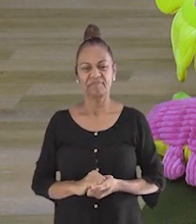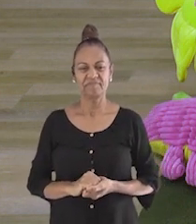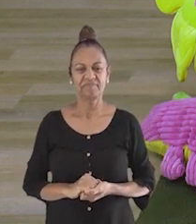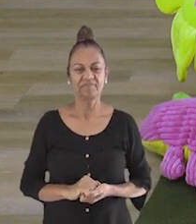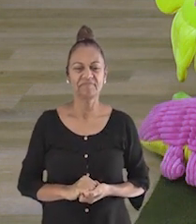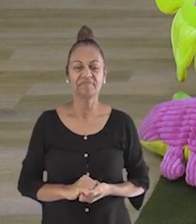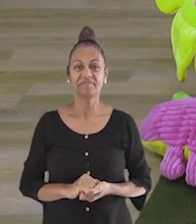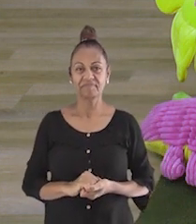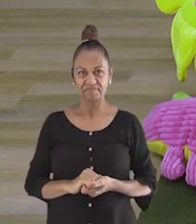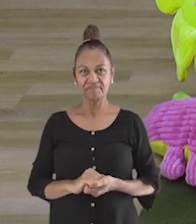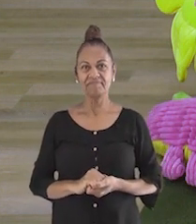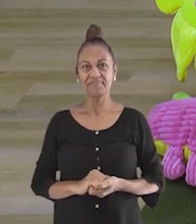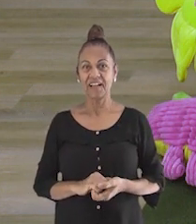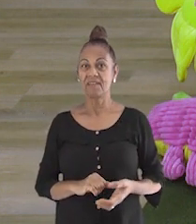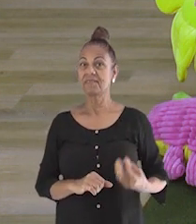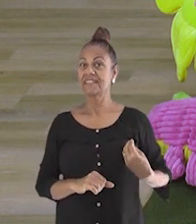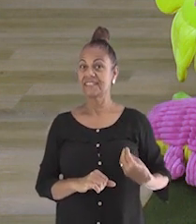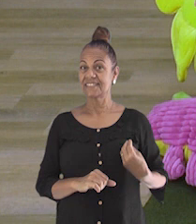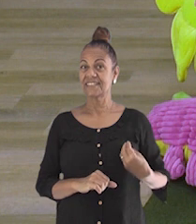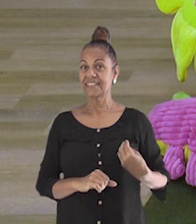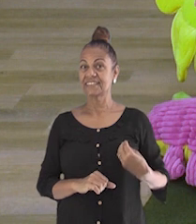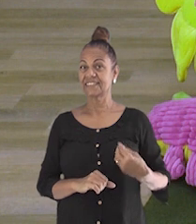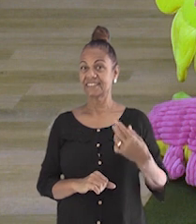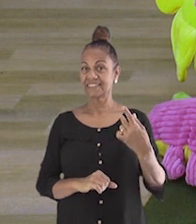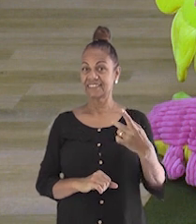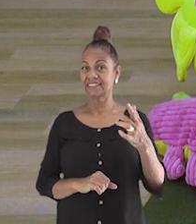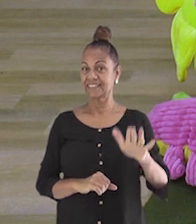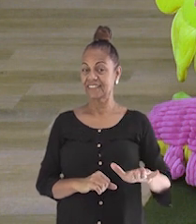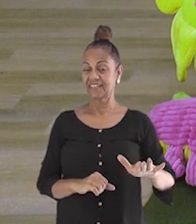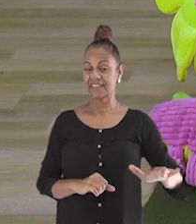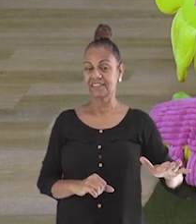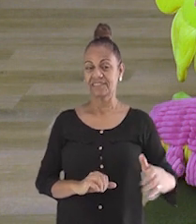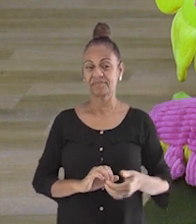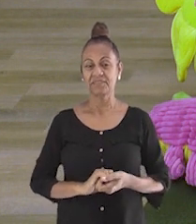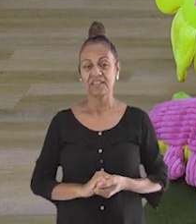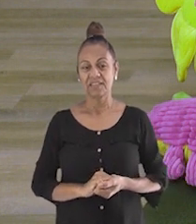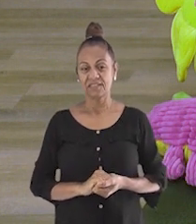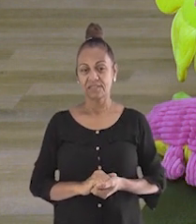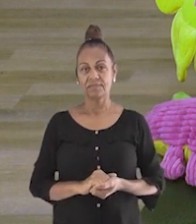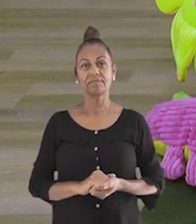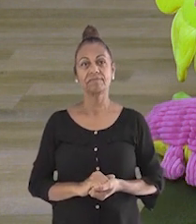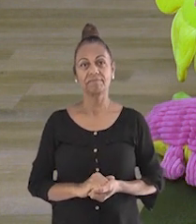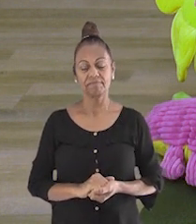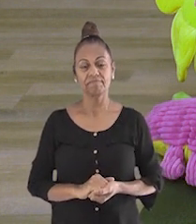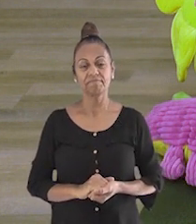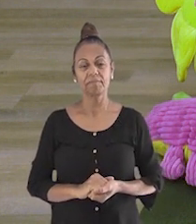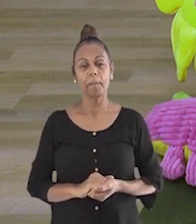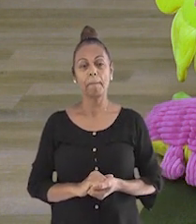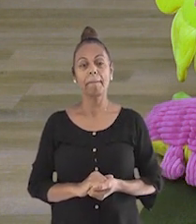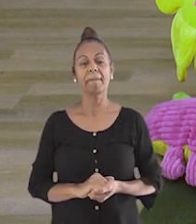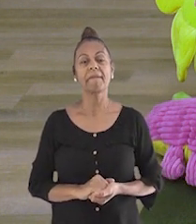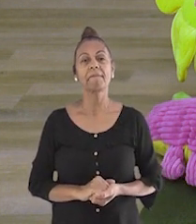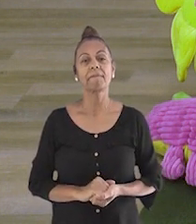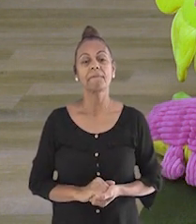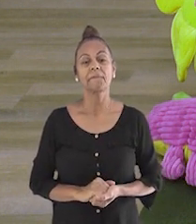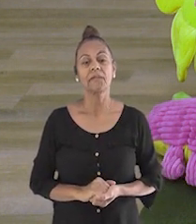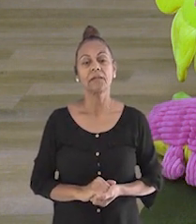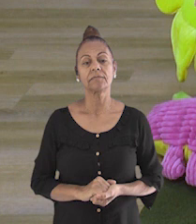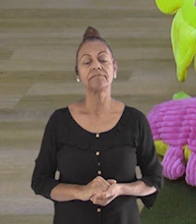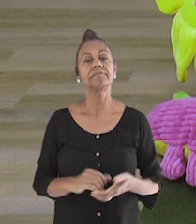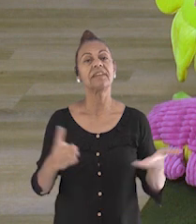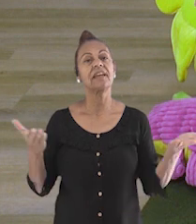está aparecendo aí na sua tela e registre a presença da sua criança